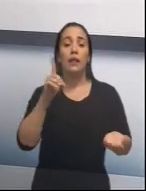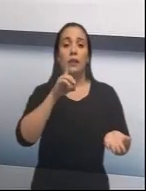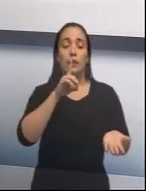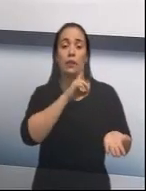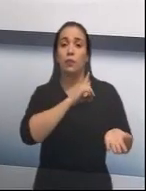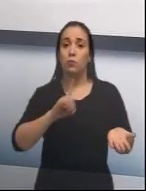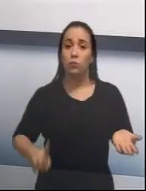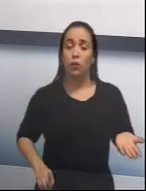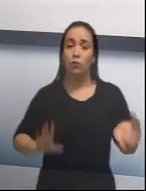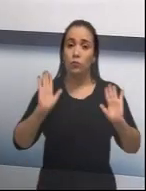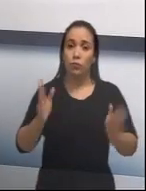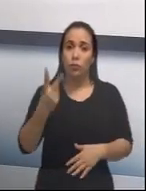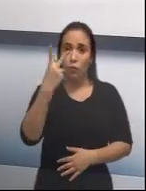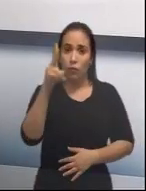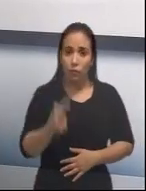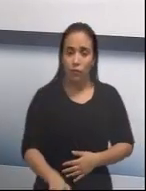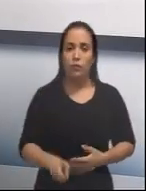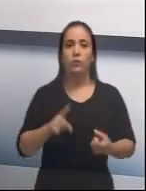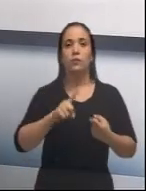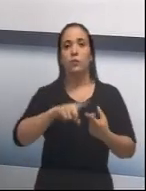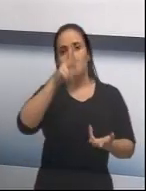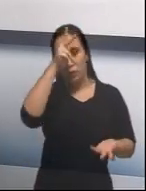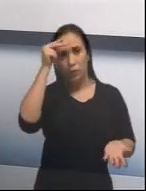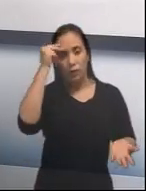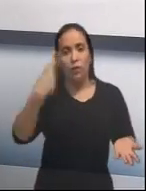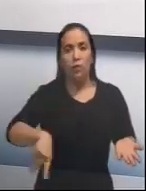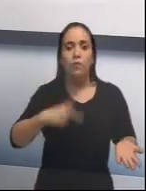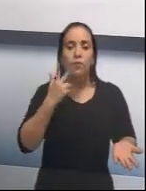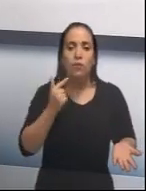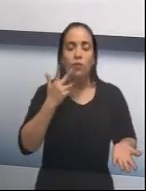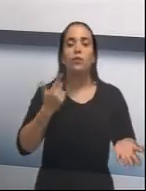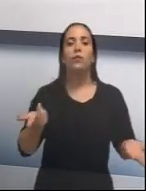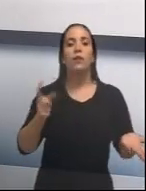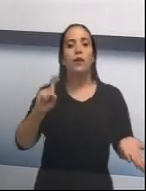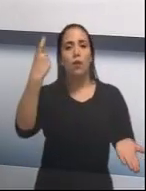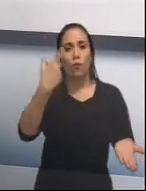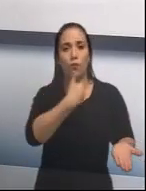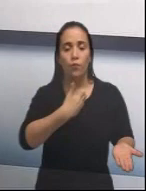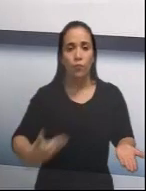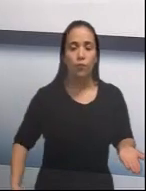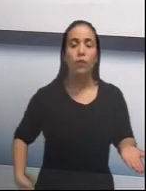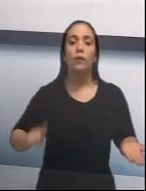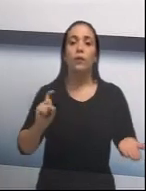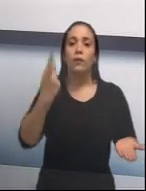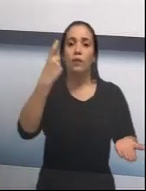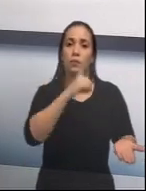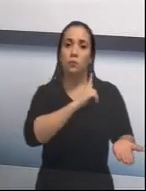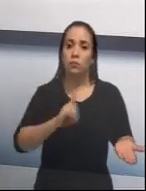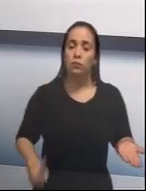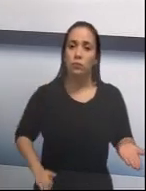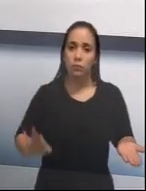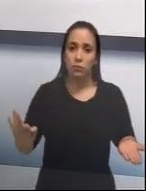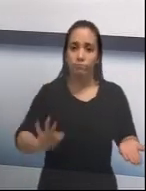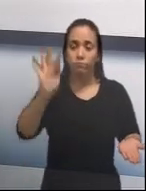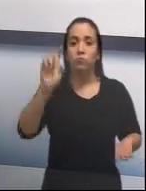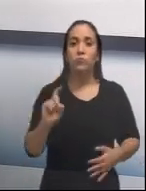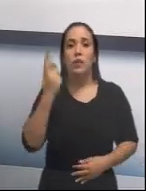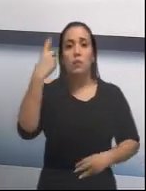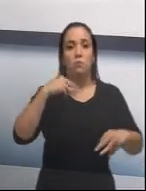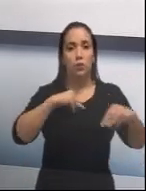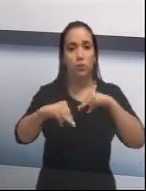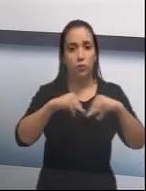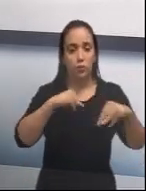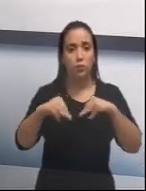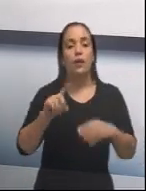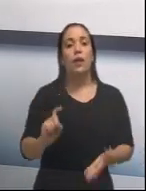estadual 2 vezes, foi prefeito de Fortaleza, foi governador, foi deputado federal e foi ministro da